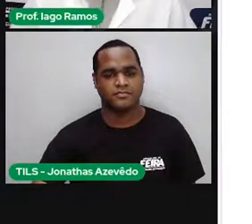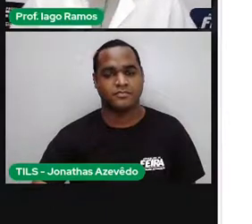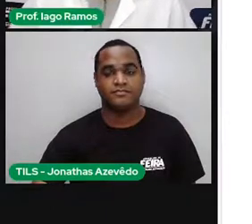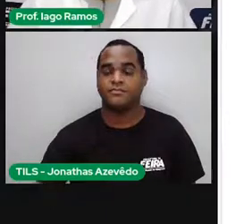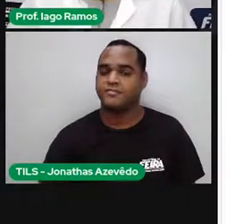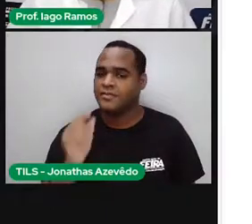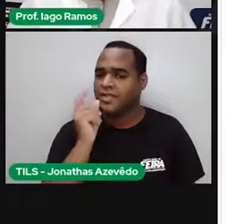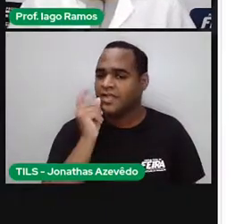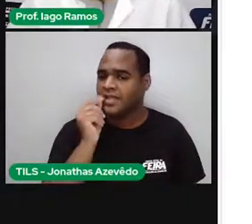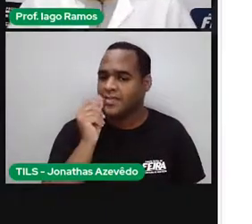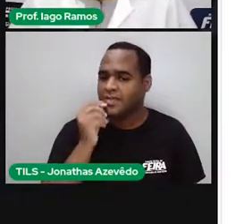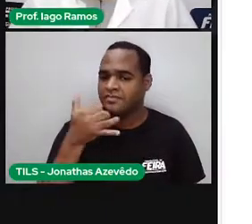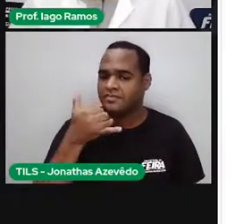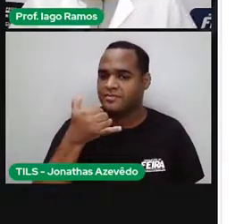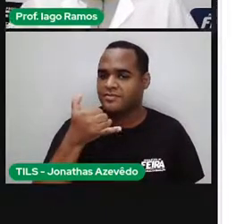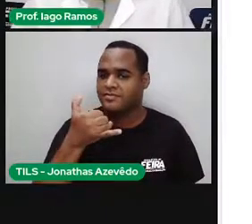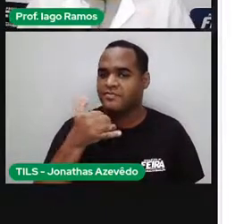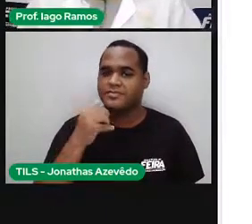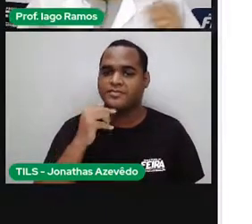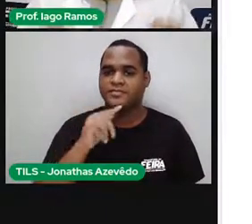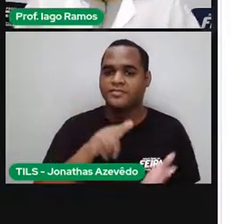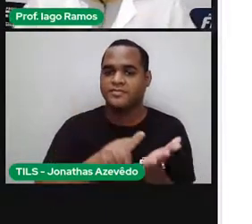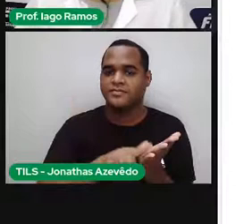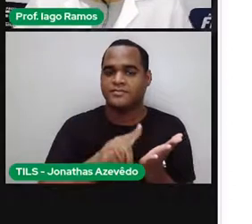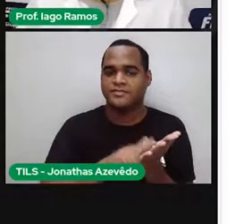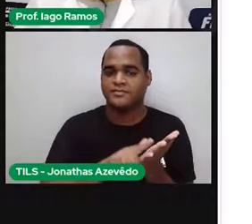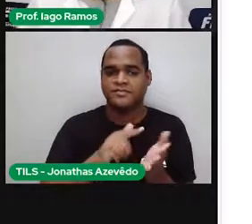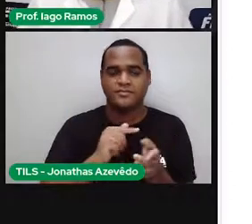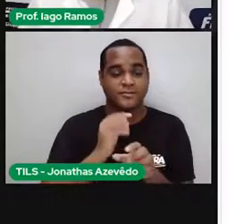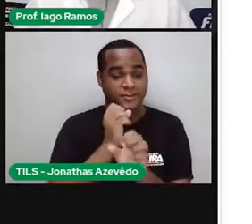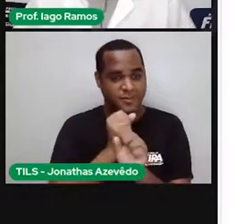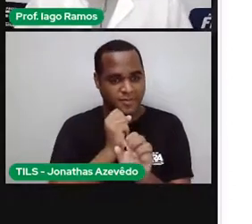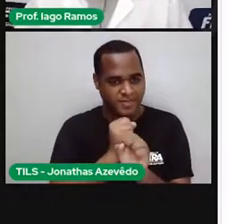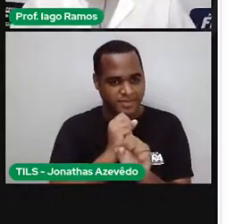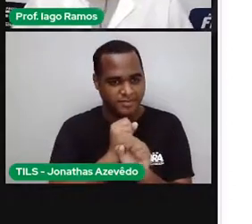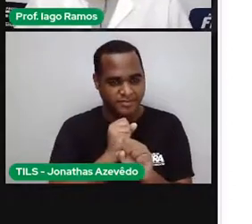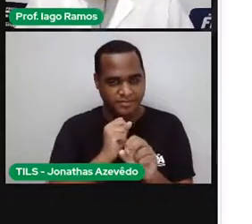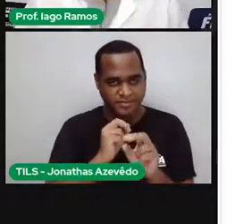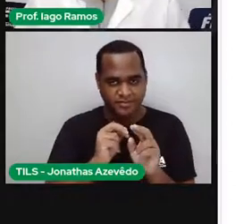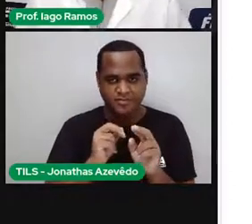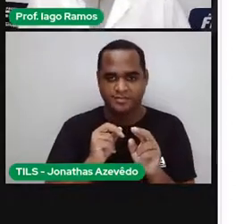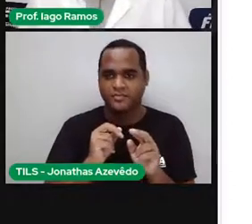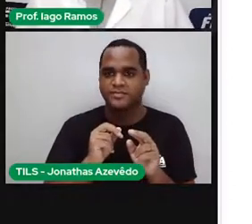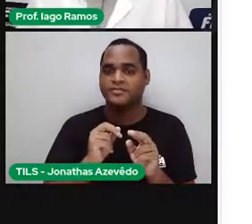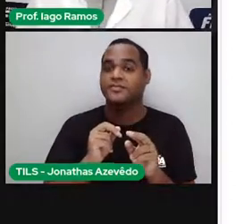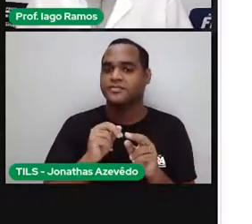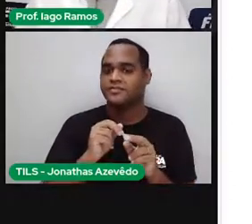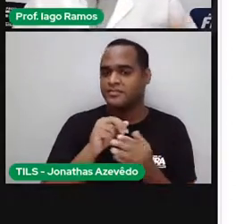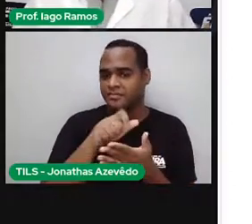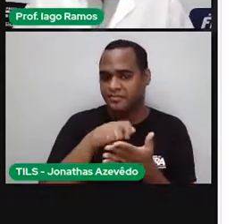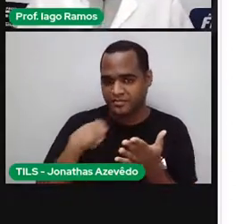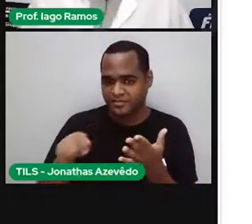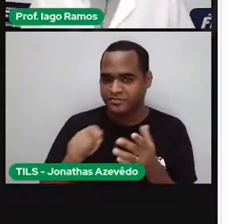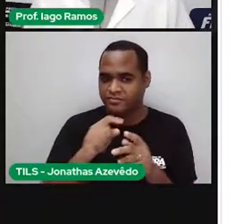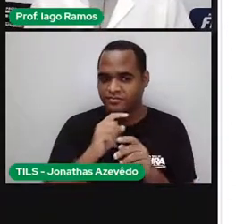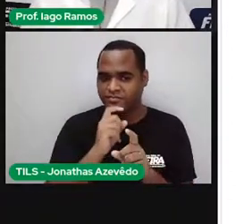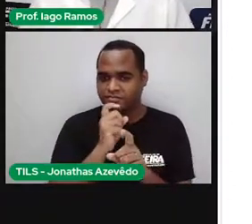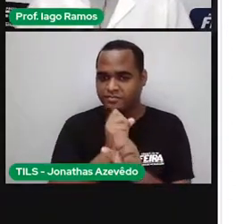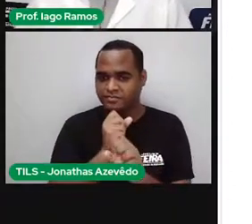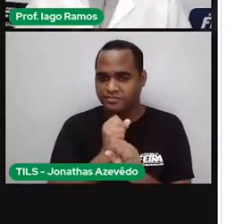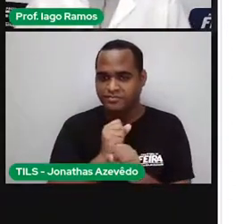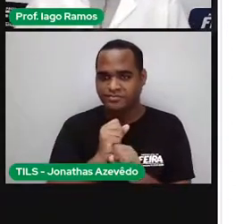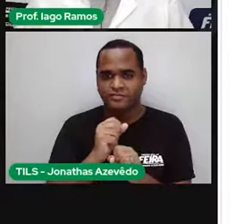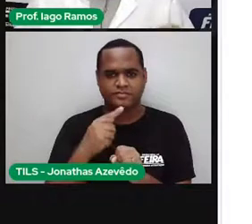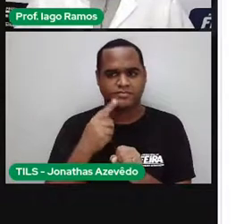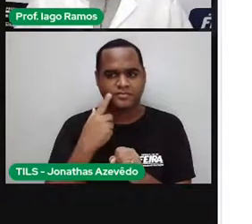lápis a caneta o papel se você vai fazer essas continha sair de forma manual tá ou até mesmo uma